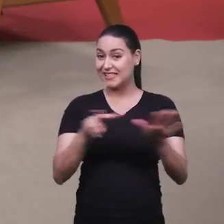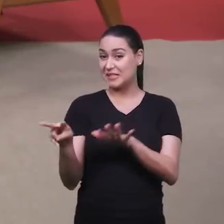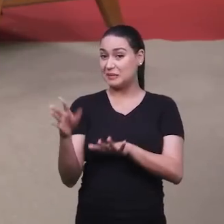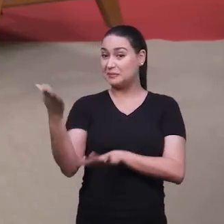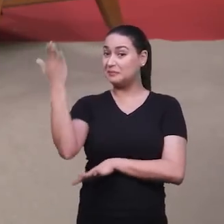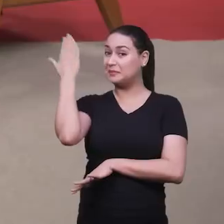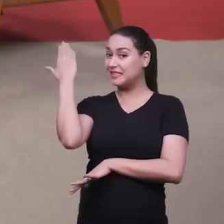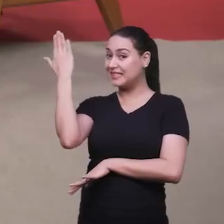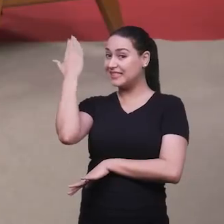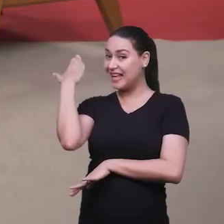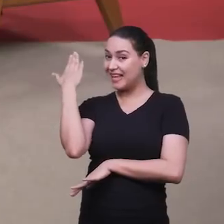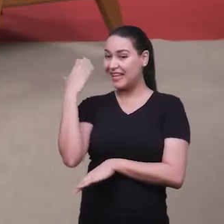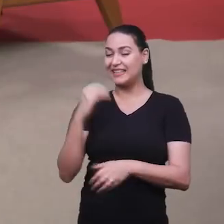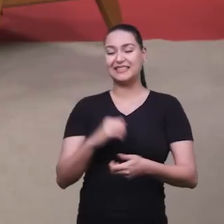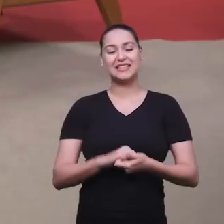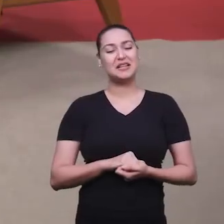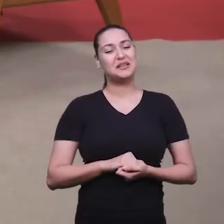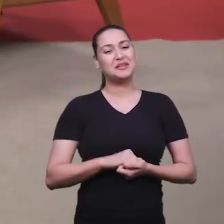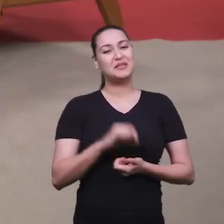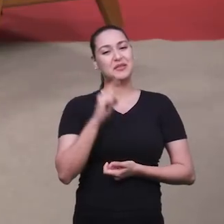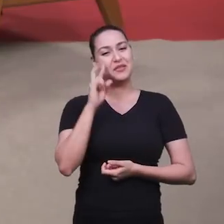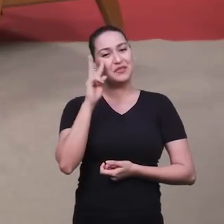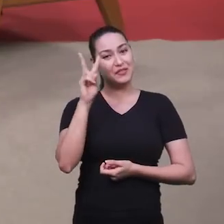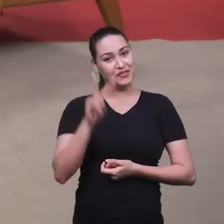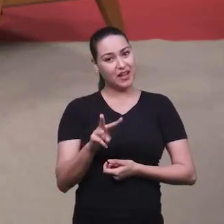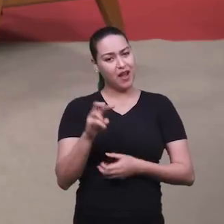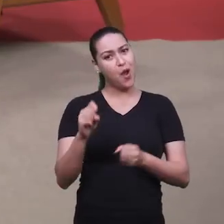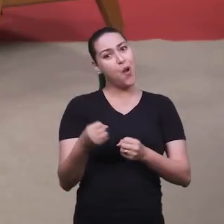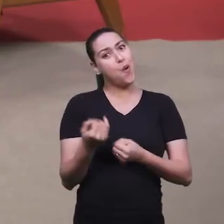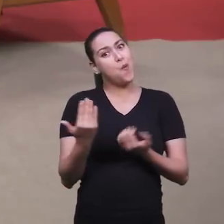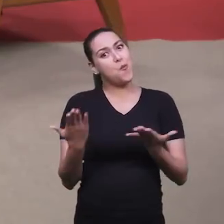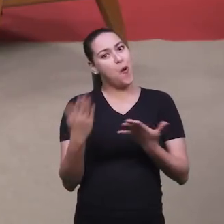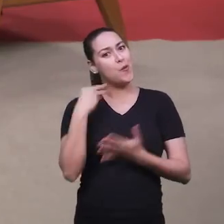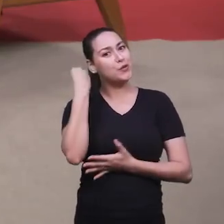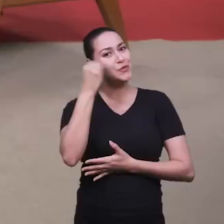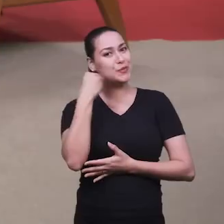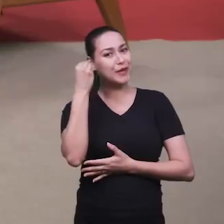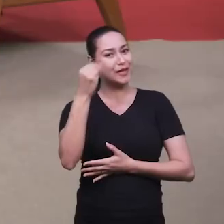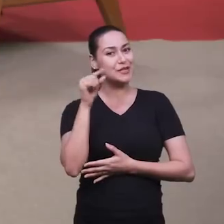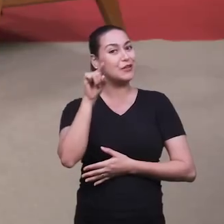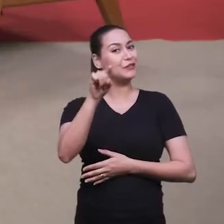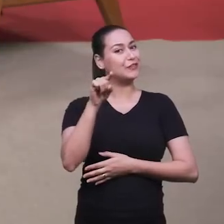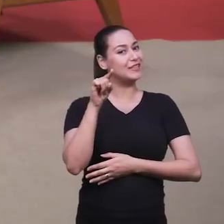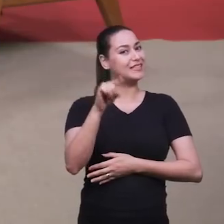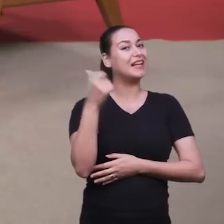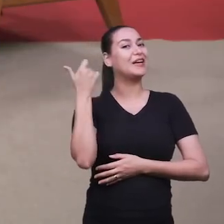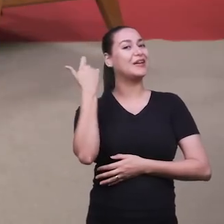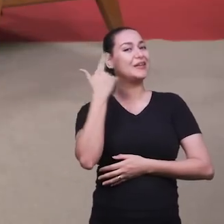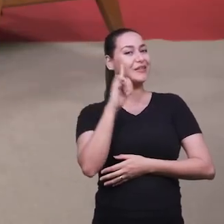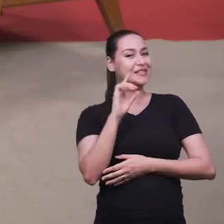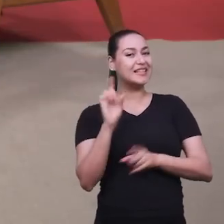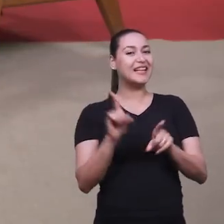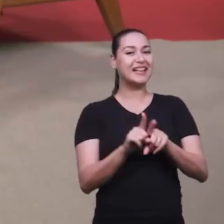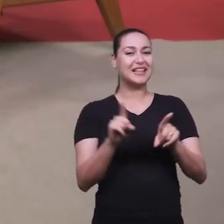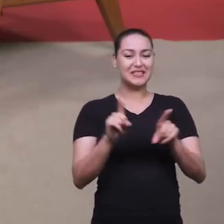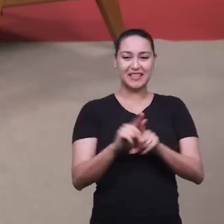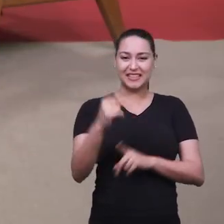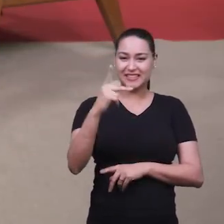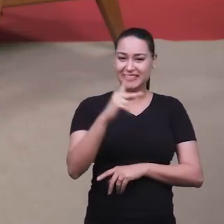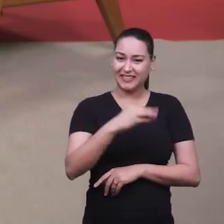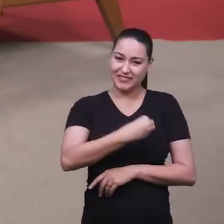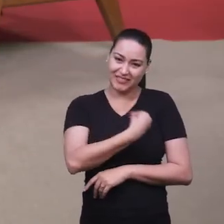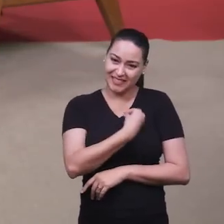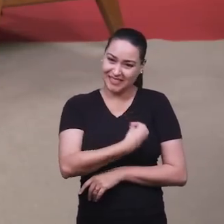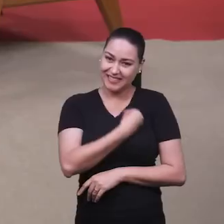anterior, do QR Code apresentado no programa anterior, para você ver qual é a experiência e quem sabe no programa que vem será o seu comentário, a